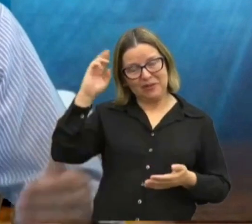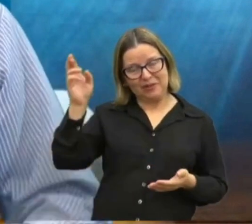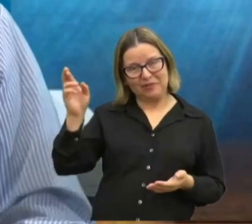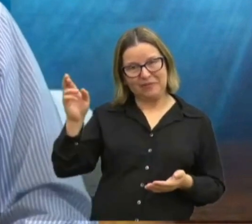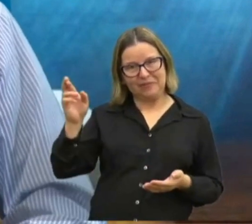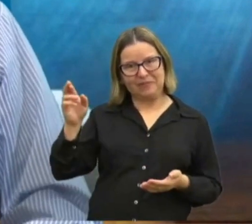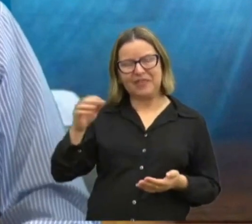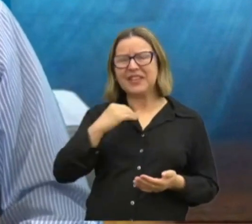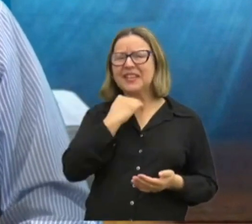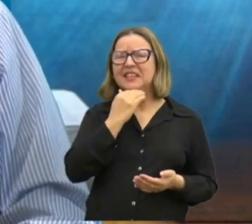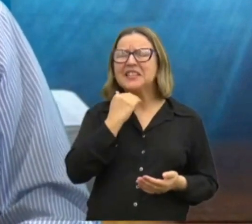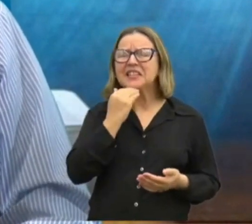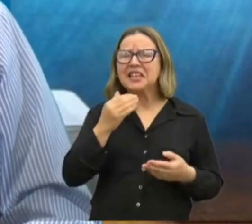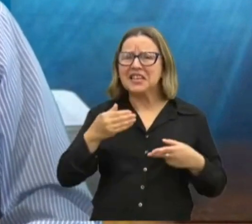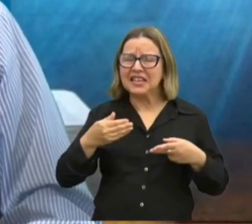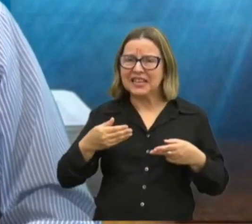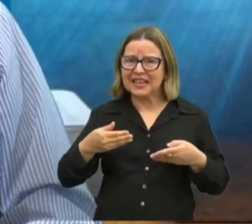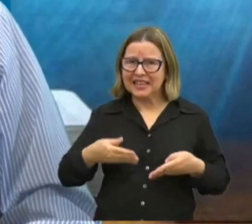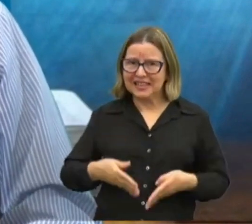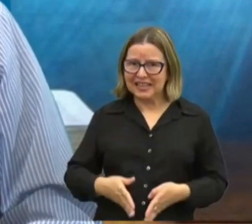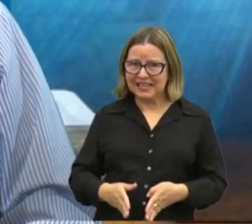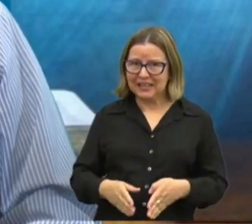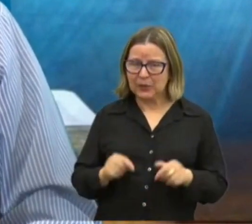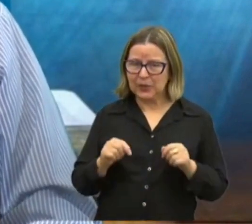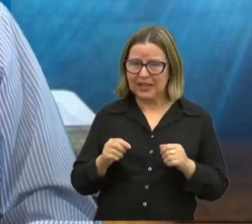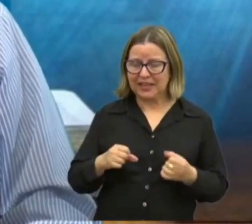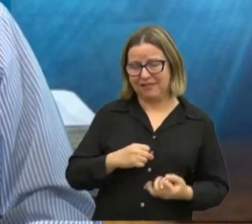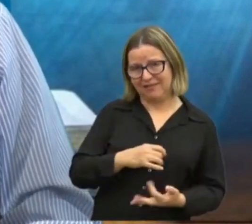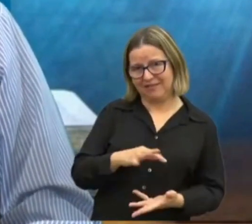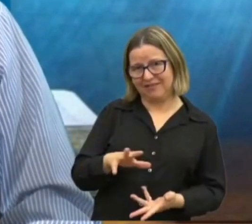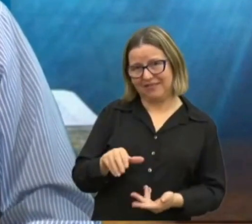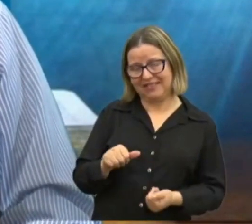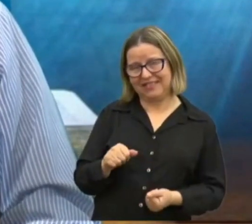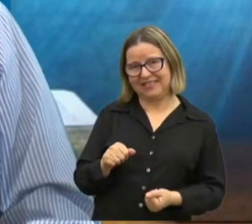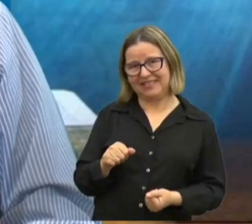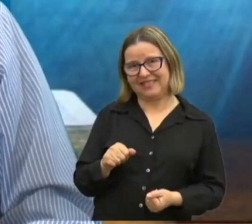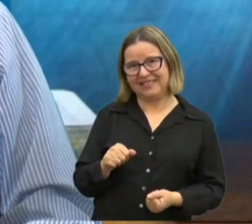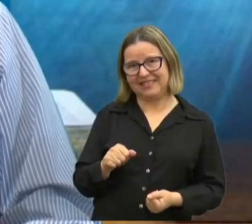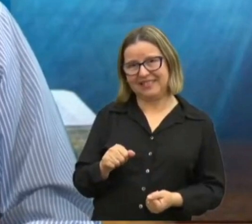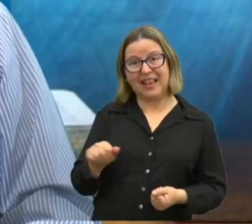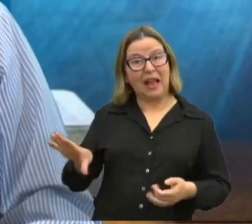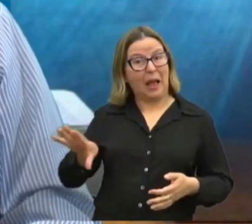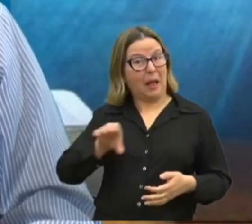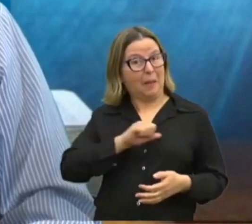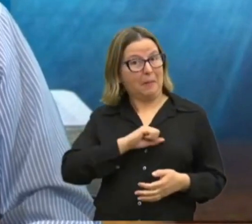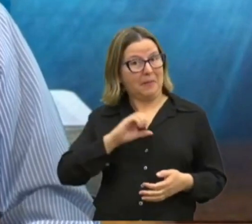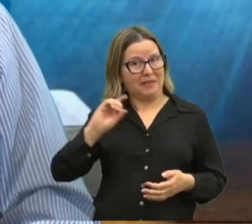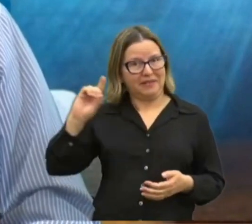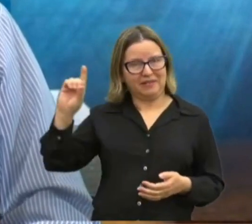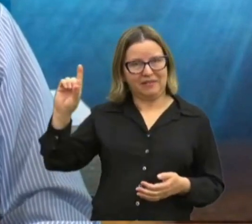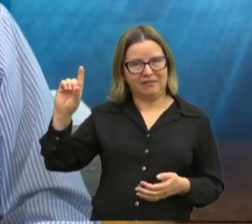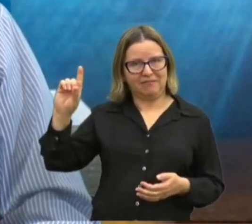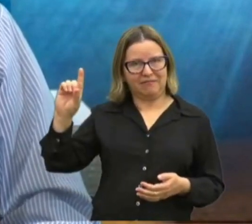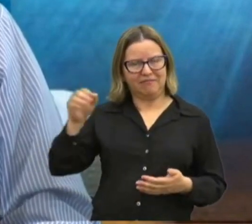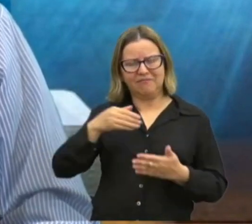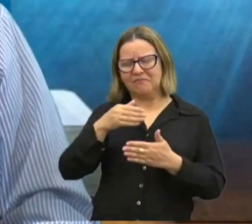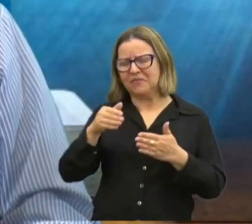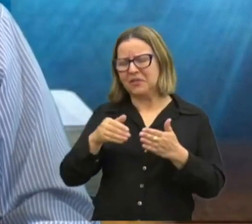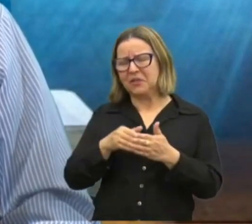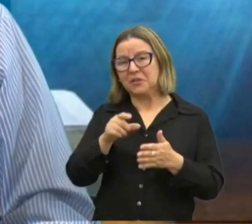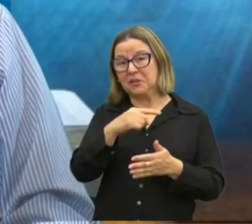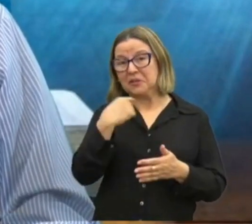Ninguém nasceu no planeta Terra amando a Deus. Todos nós